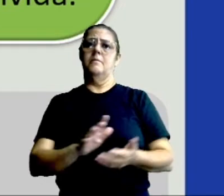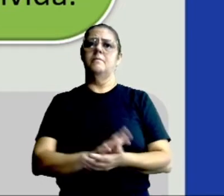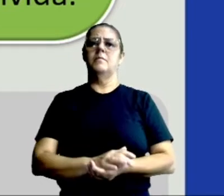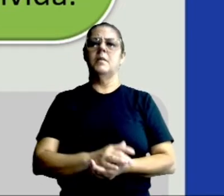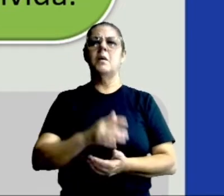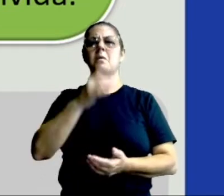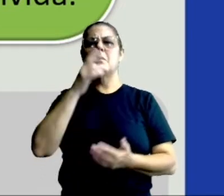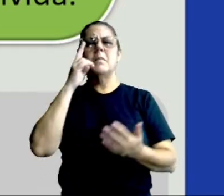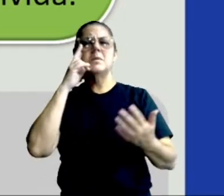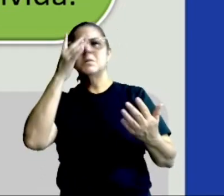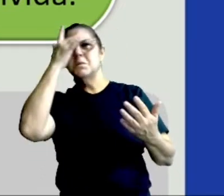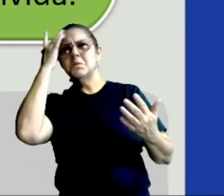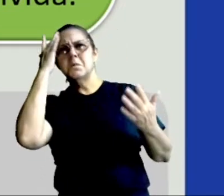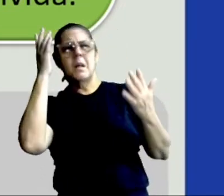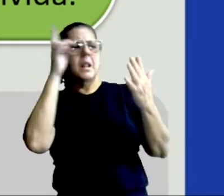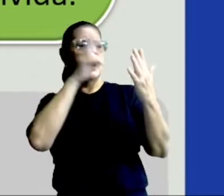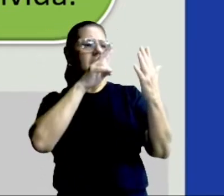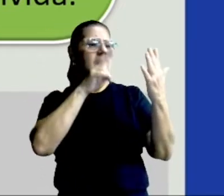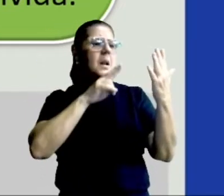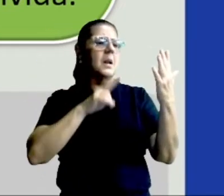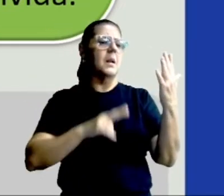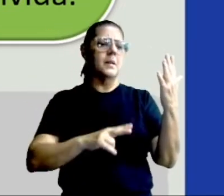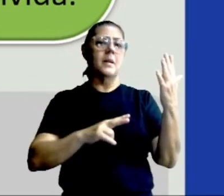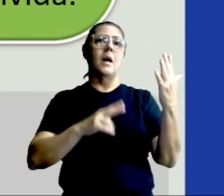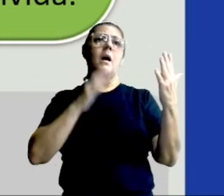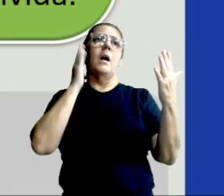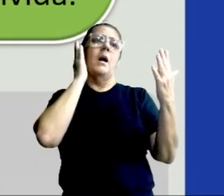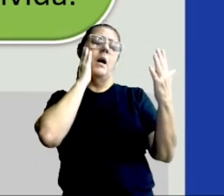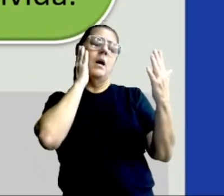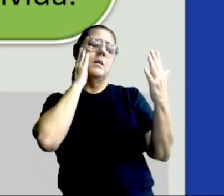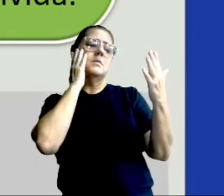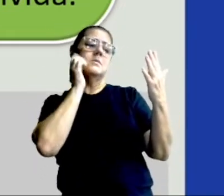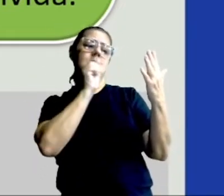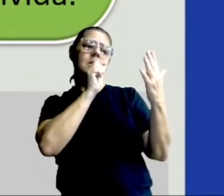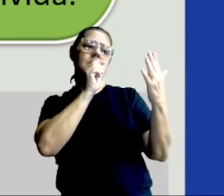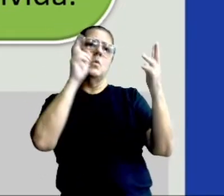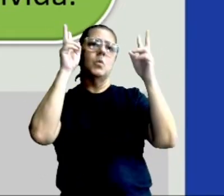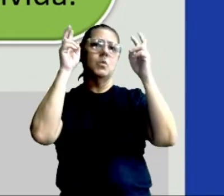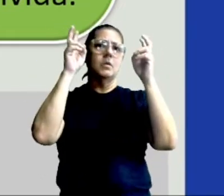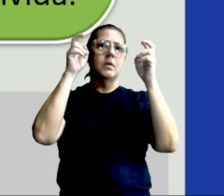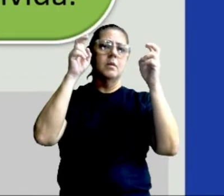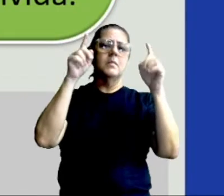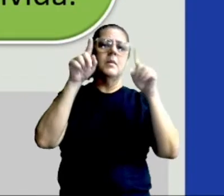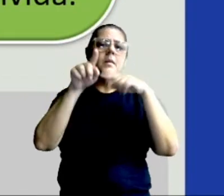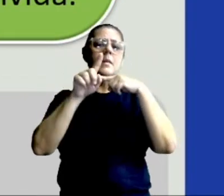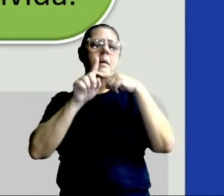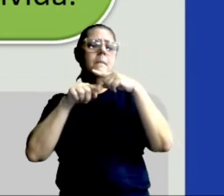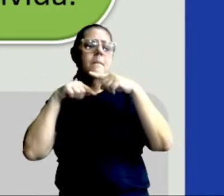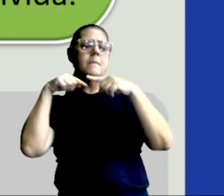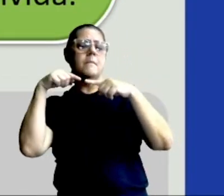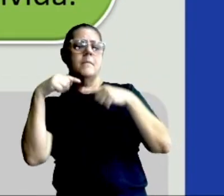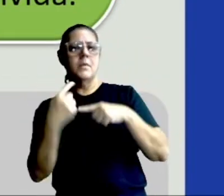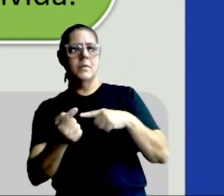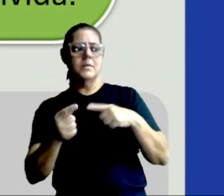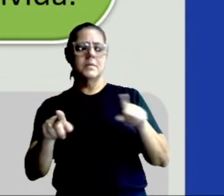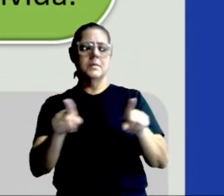que é que vai ser a disposto a levanta uma história em seguida existe um conflito Então você precisa ter ali algumas